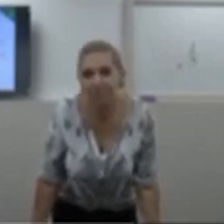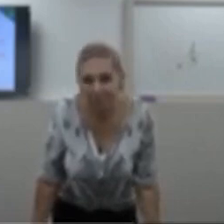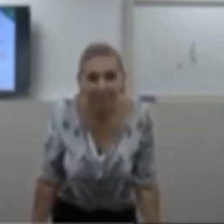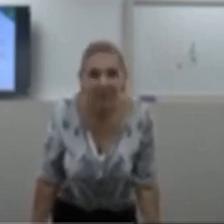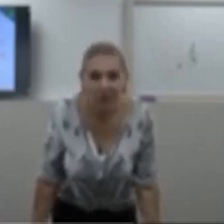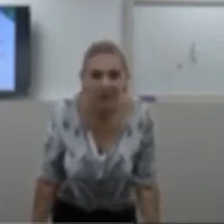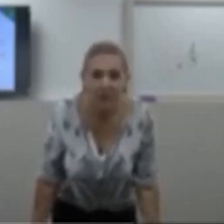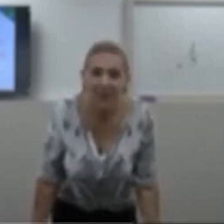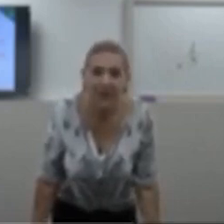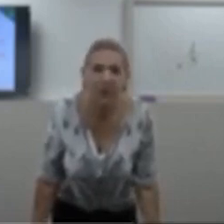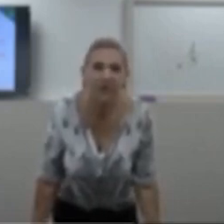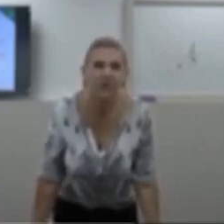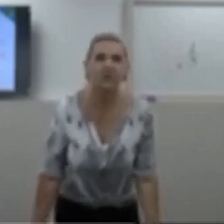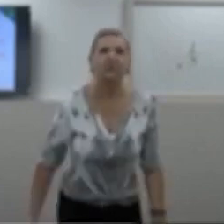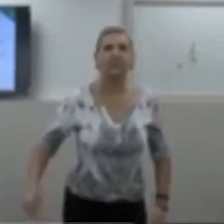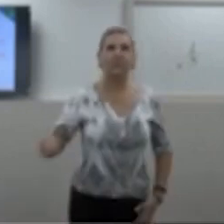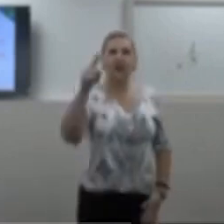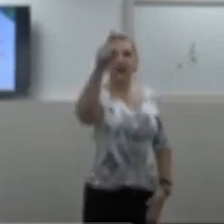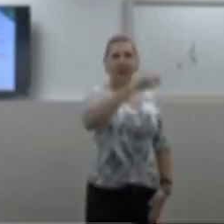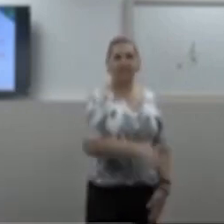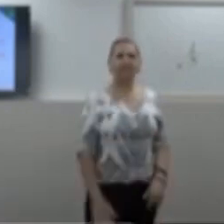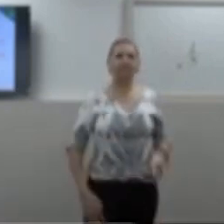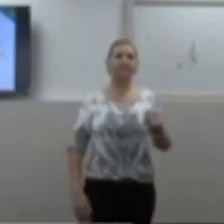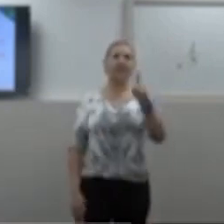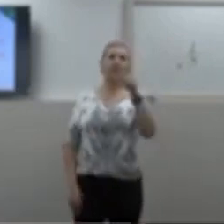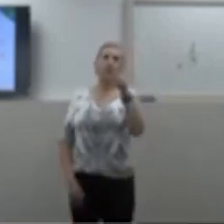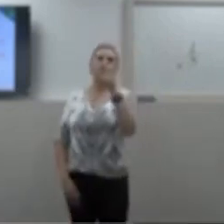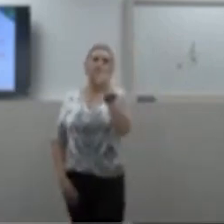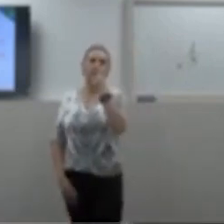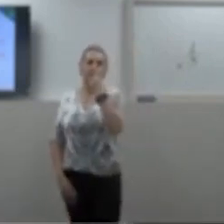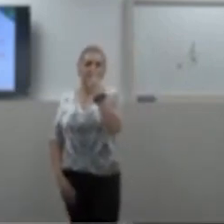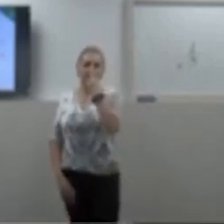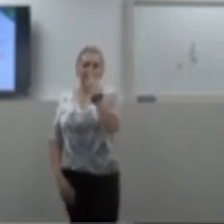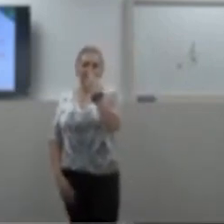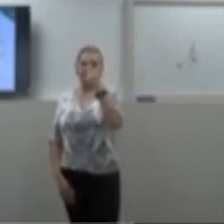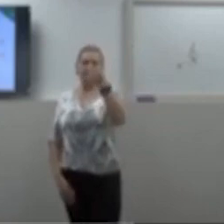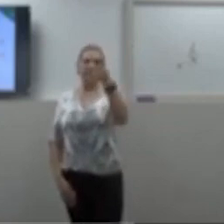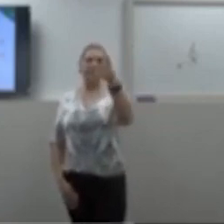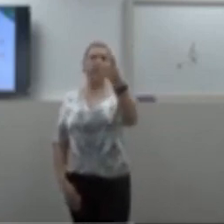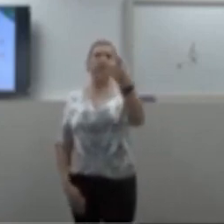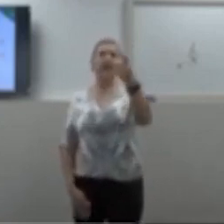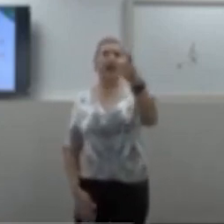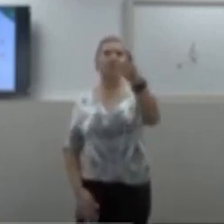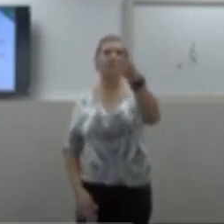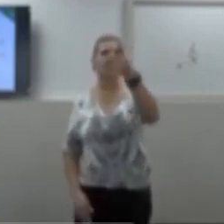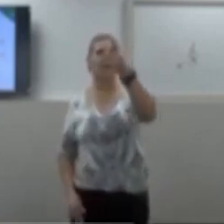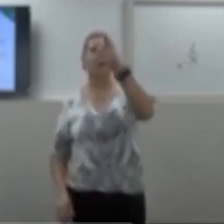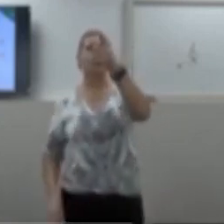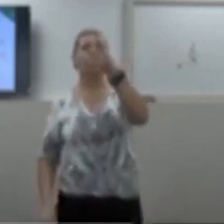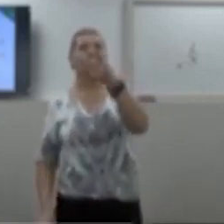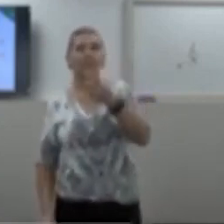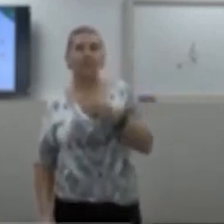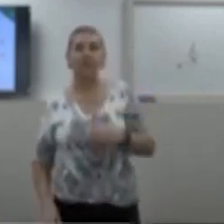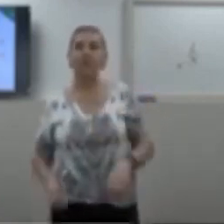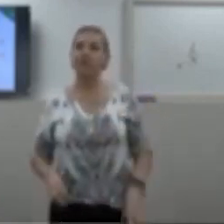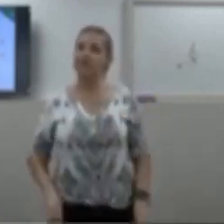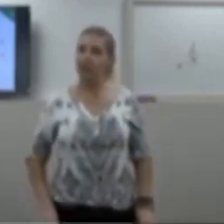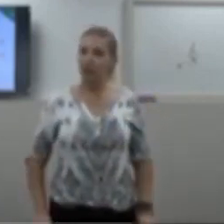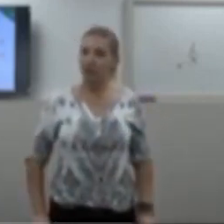é numeral coletivo. Olha lá. Número 1. Por causa